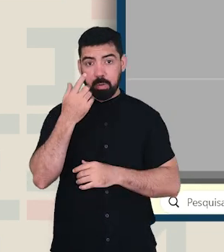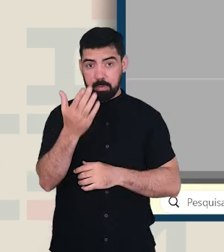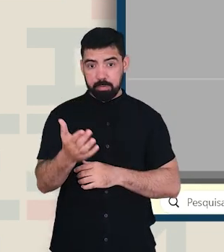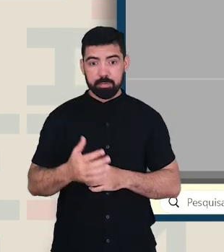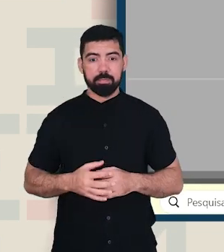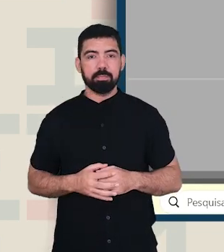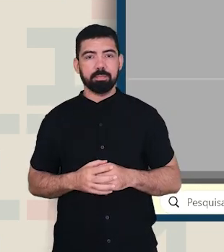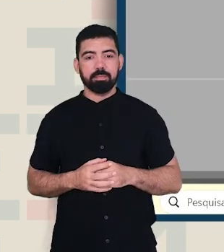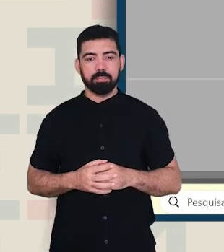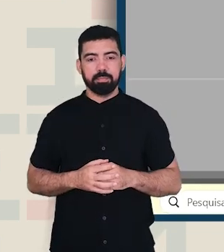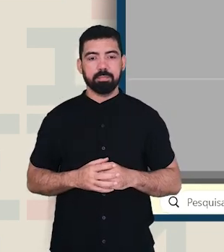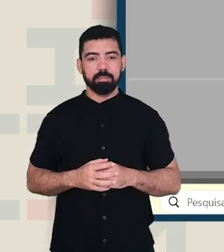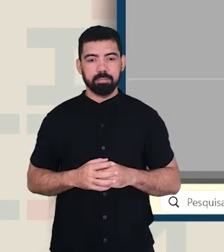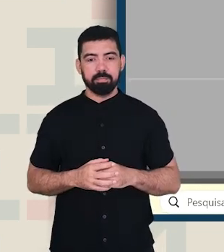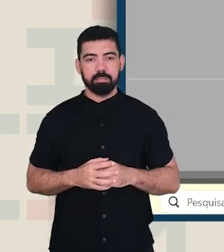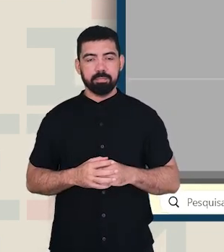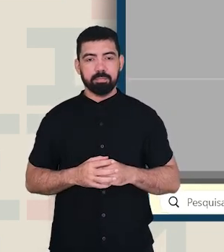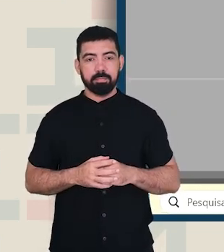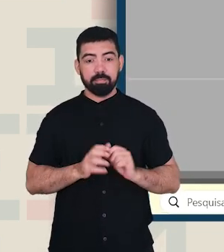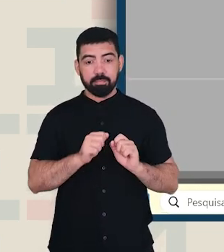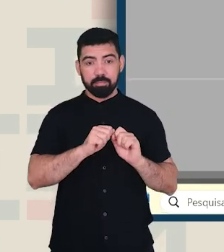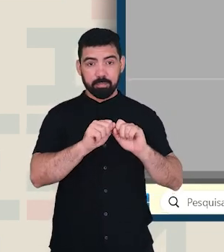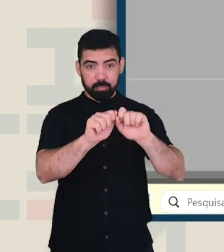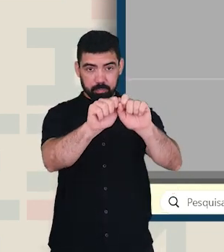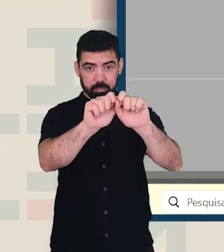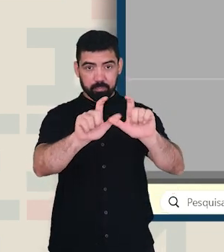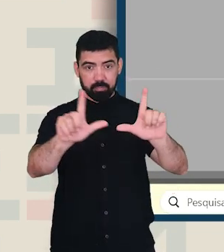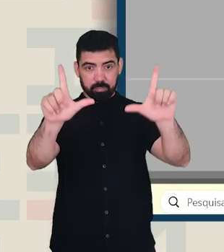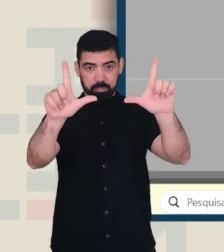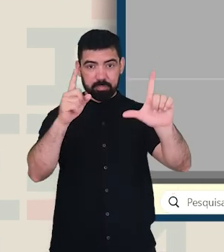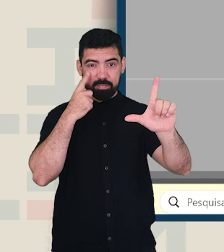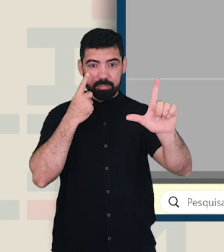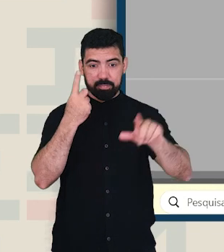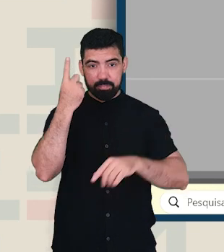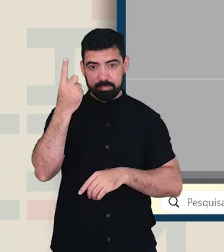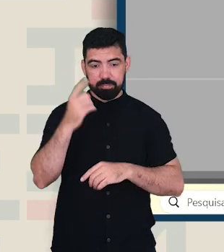señalar. Esto é um módulo.